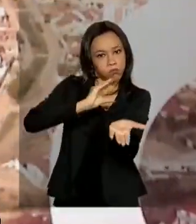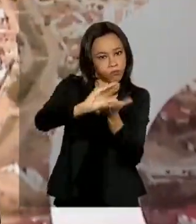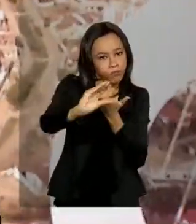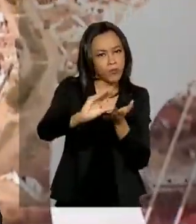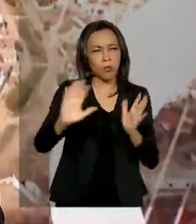15 dias.